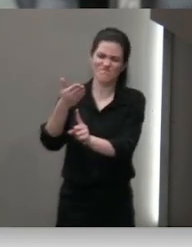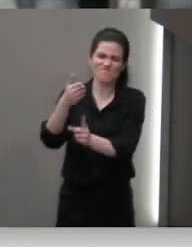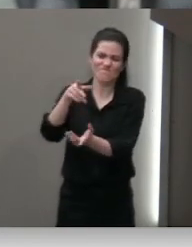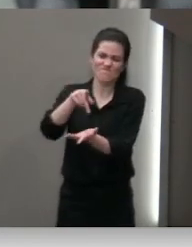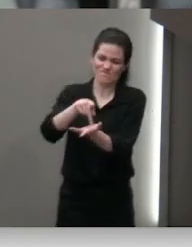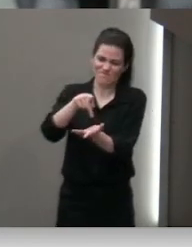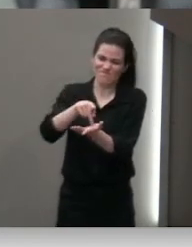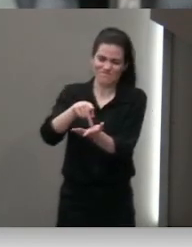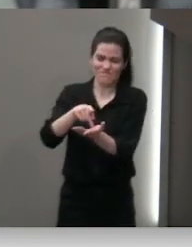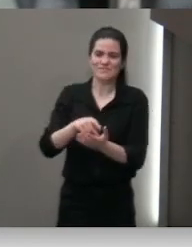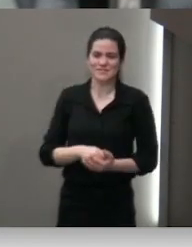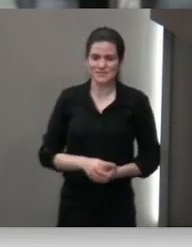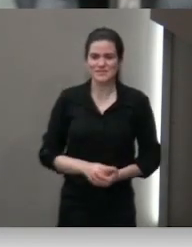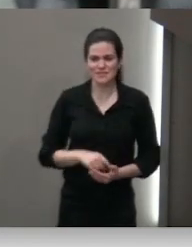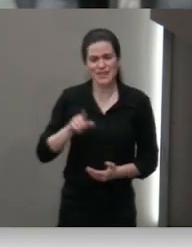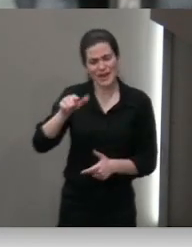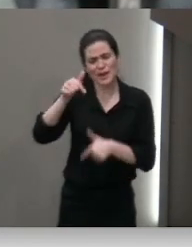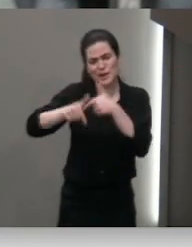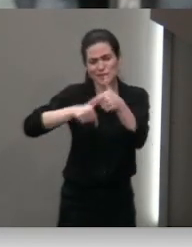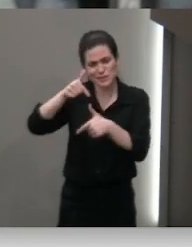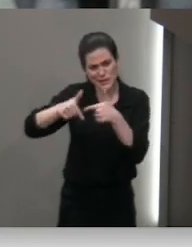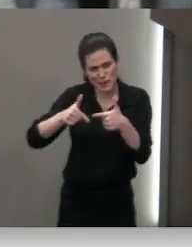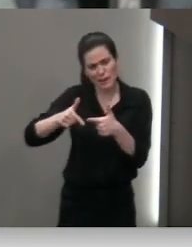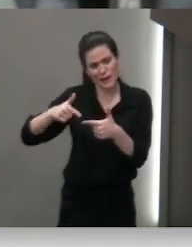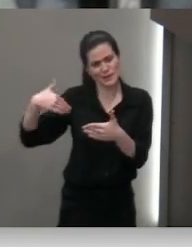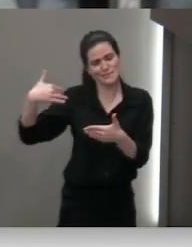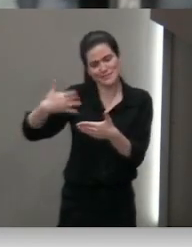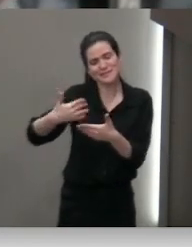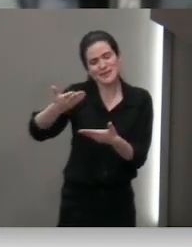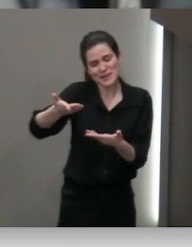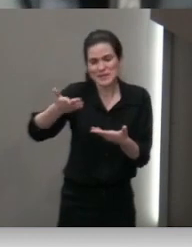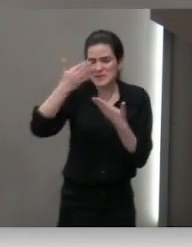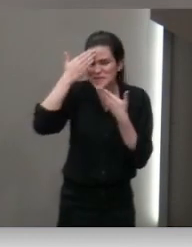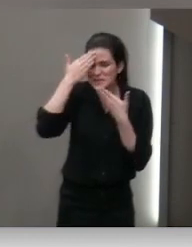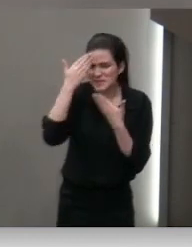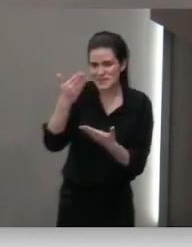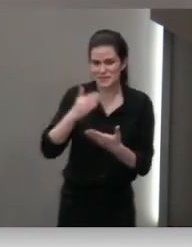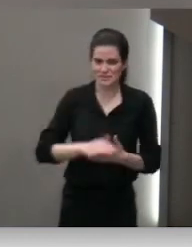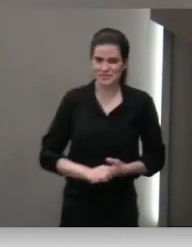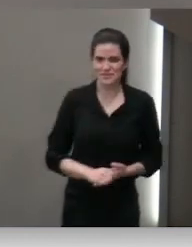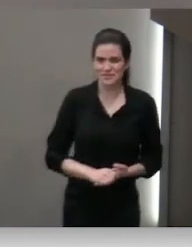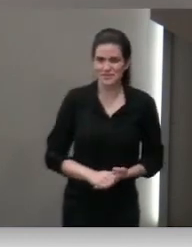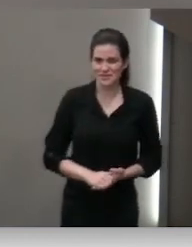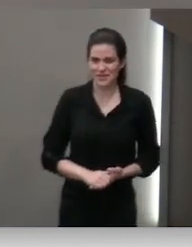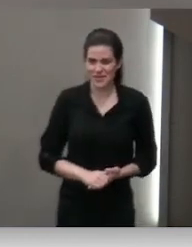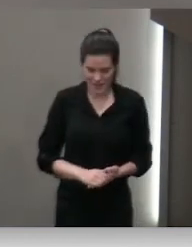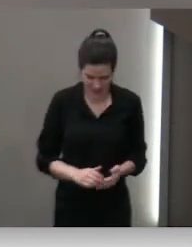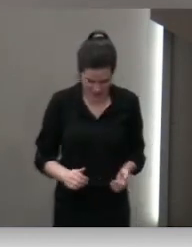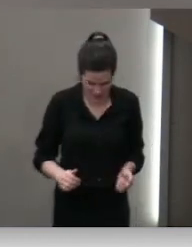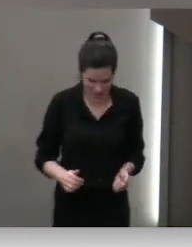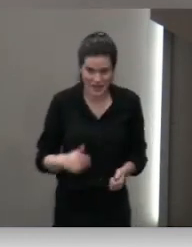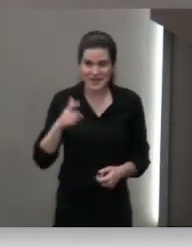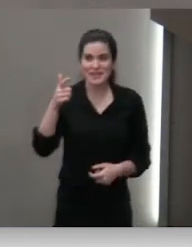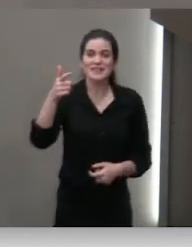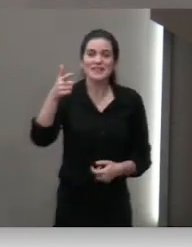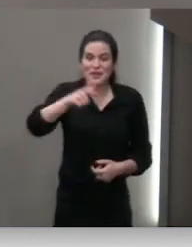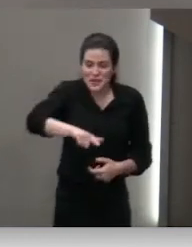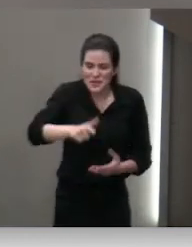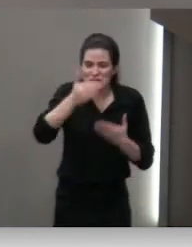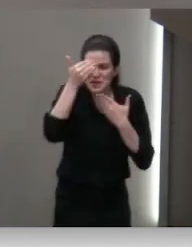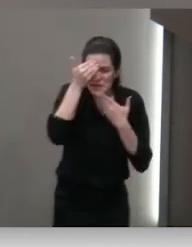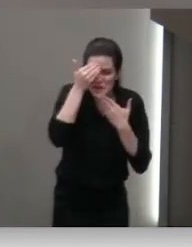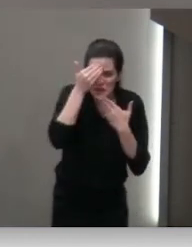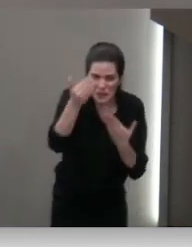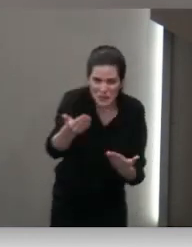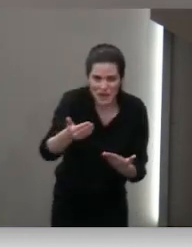comportar um homem público e o trabalho pela comunidade. Muito obrigado. Obrigado. Quero agradecer mais uma vez aos nossos progressistas que estão aqui, o Rafael, que é